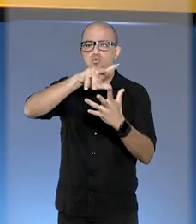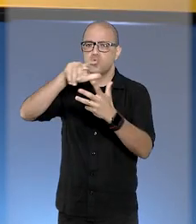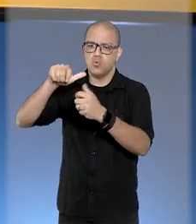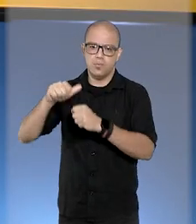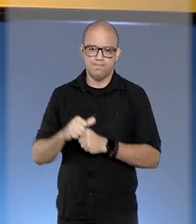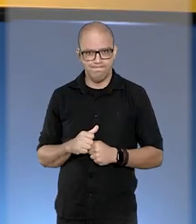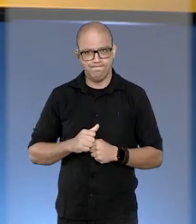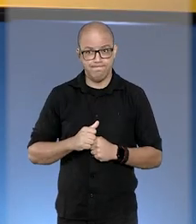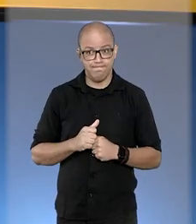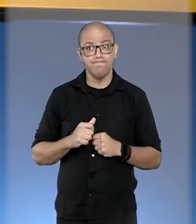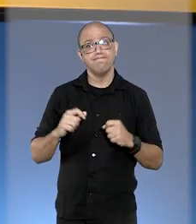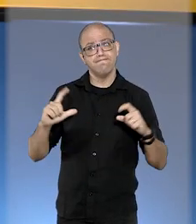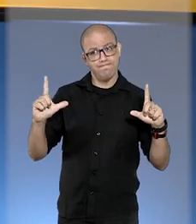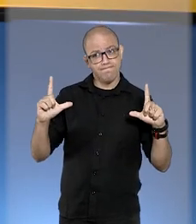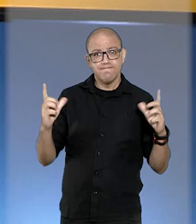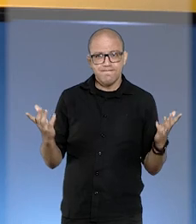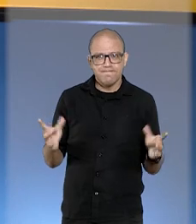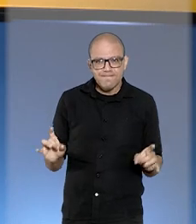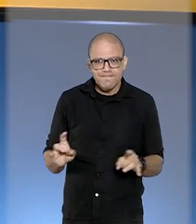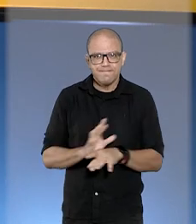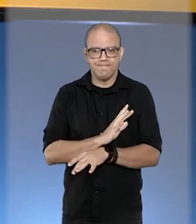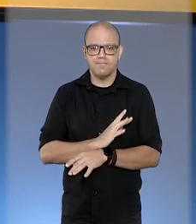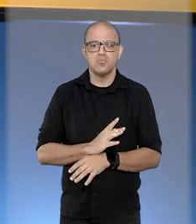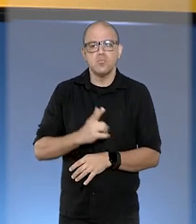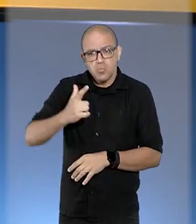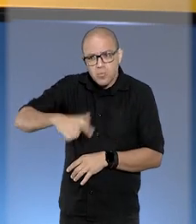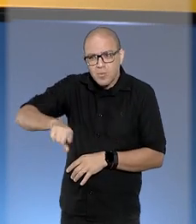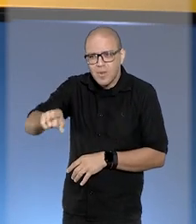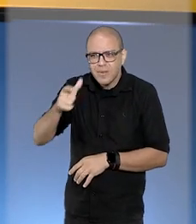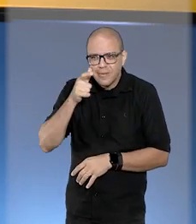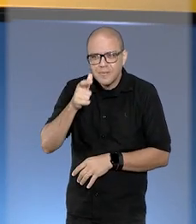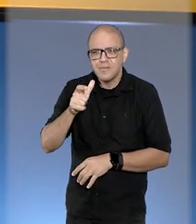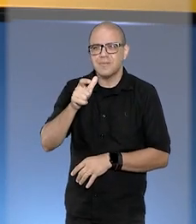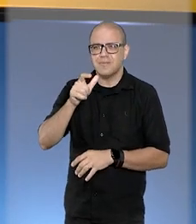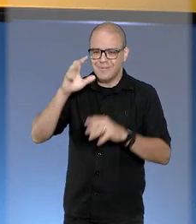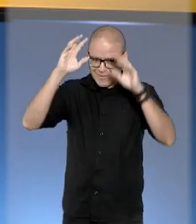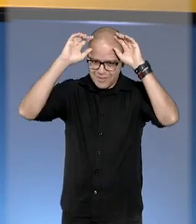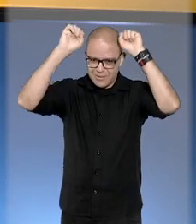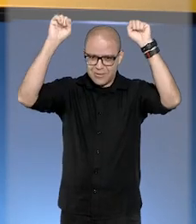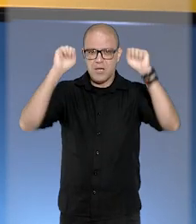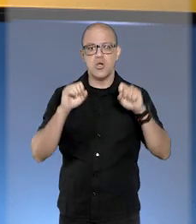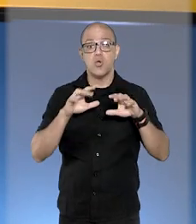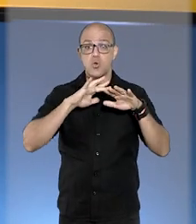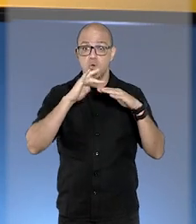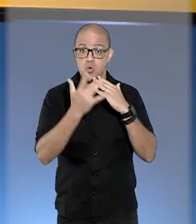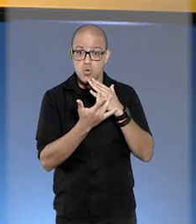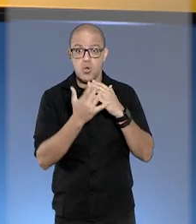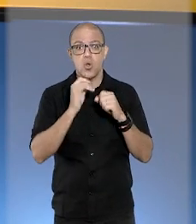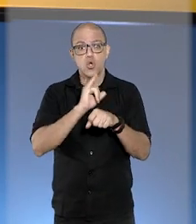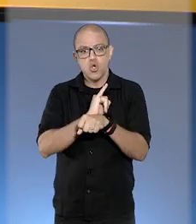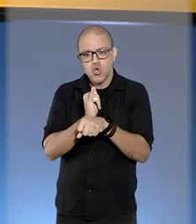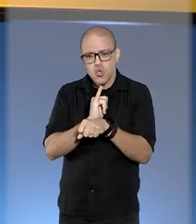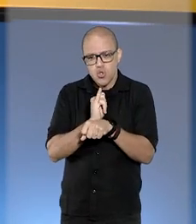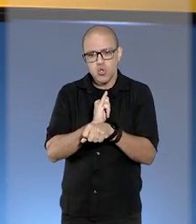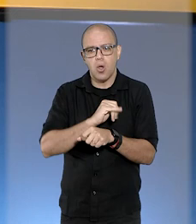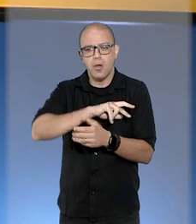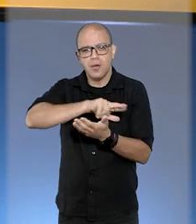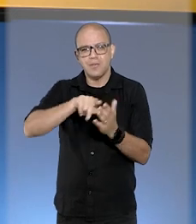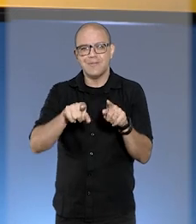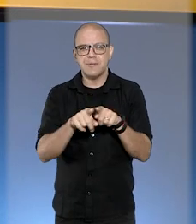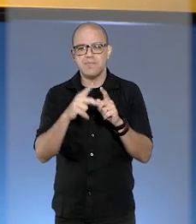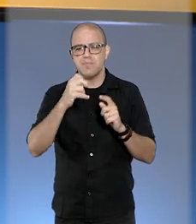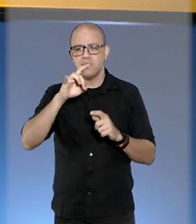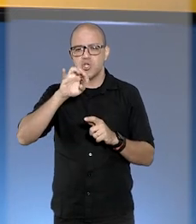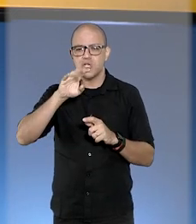programa fica por aqui. Continue acompanhando as notícias do Tribunal nas redes sociais, no YouTube e nas plataformas de podcast.